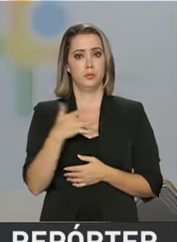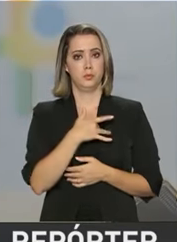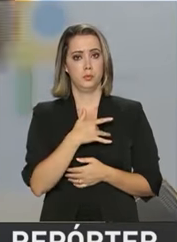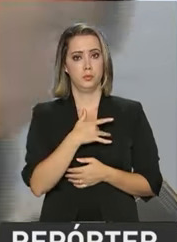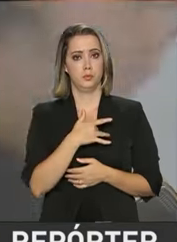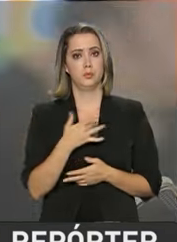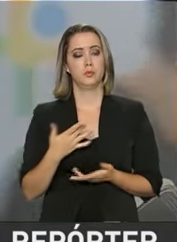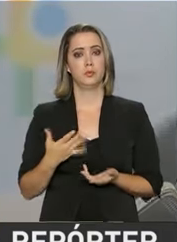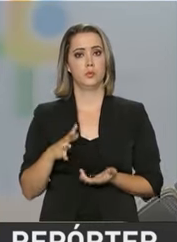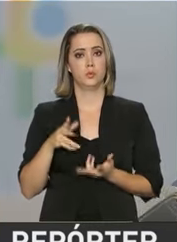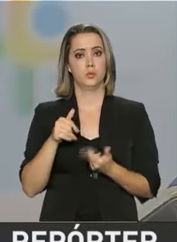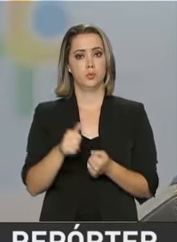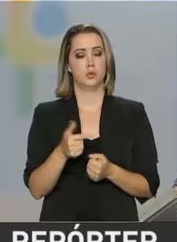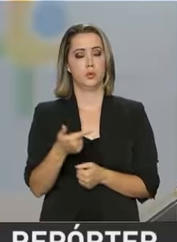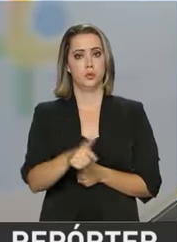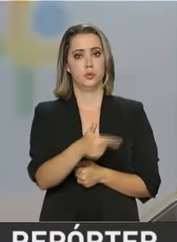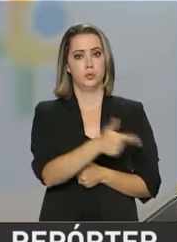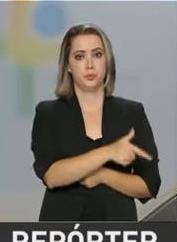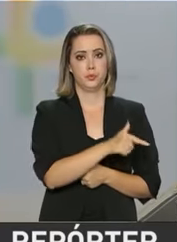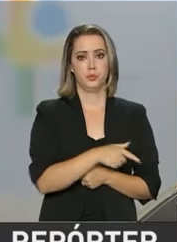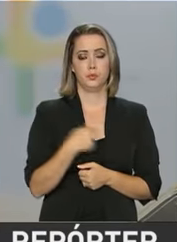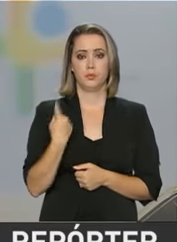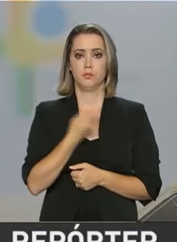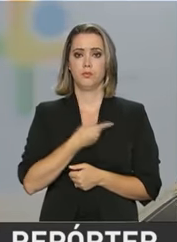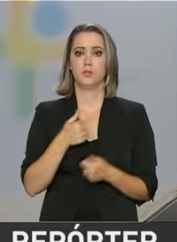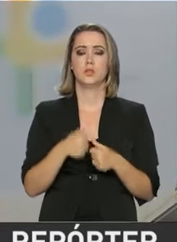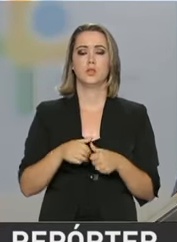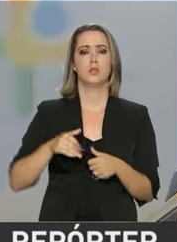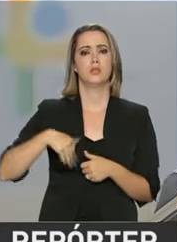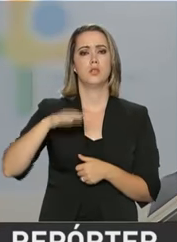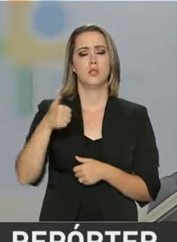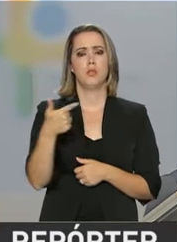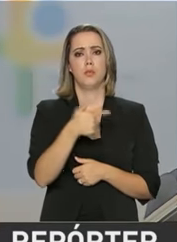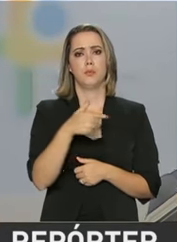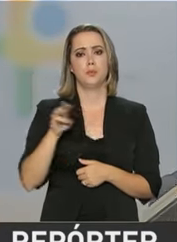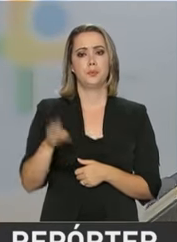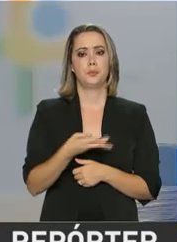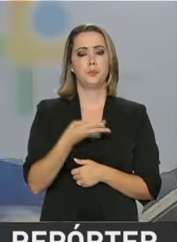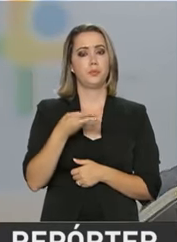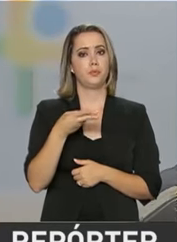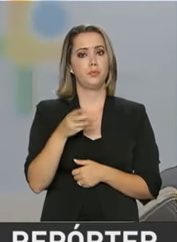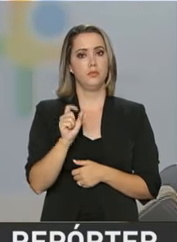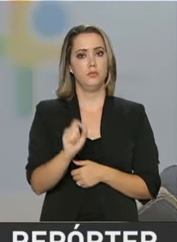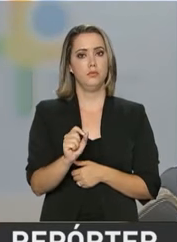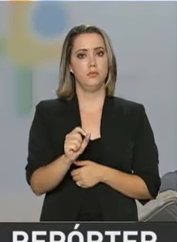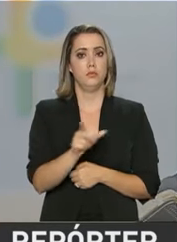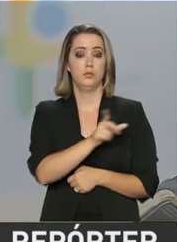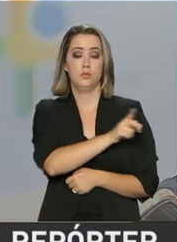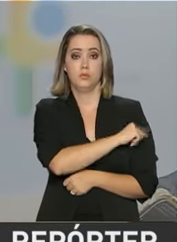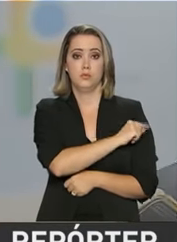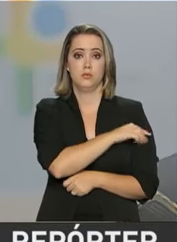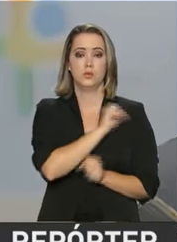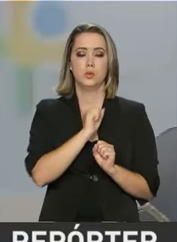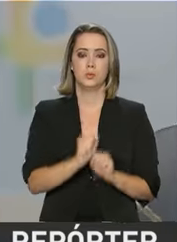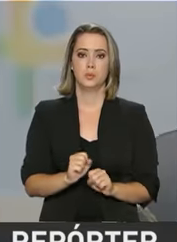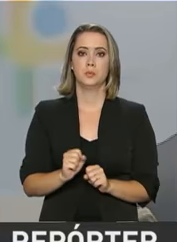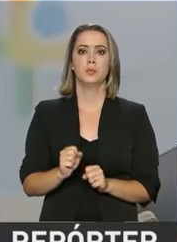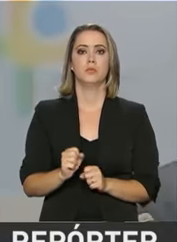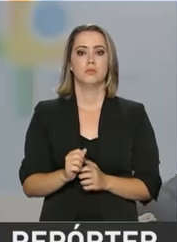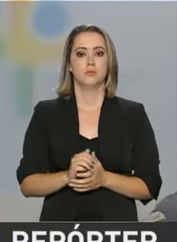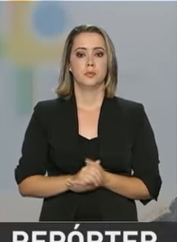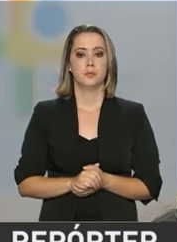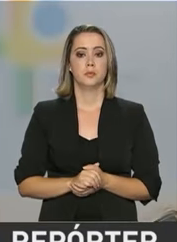vacinas todas as outras as demais a gente está falando de mais de 12 milhões de aplicações que podem ser